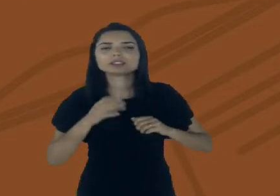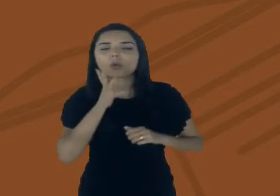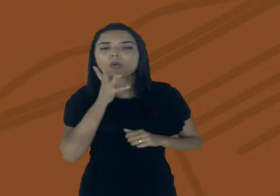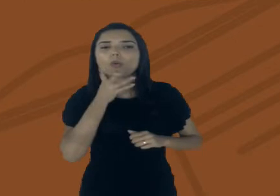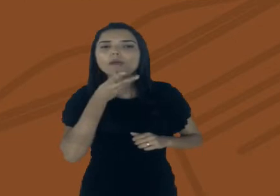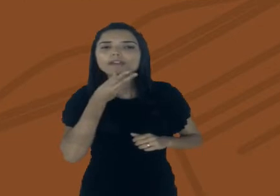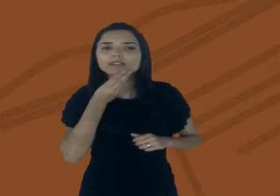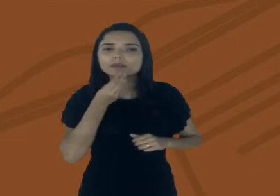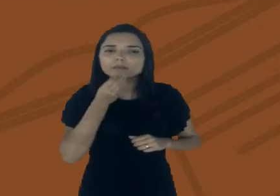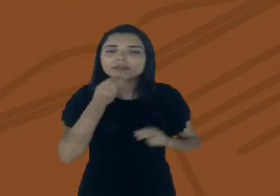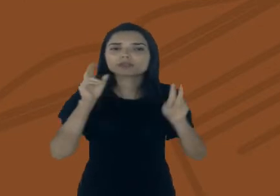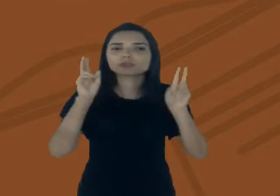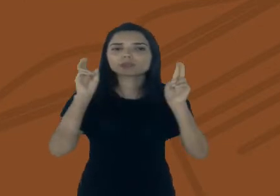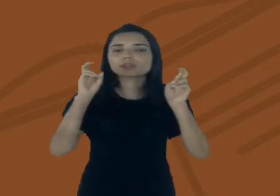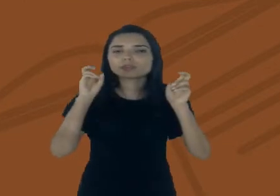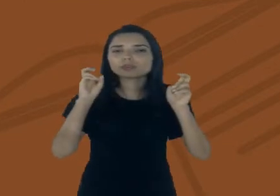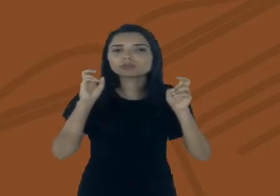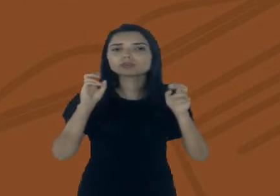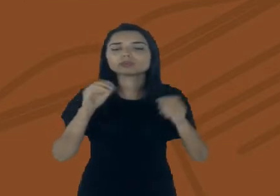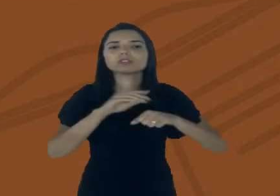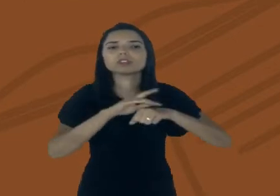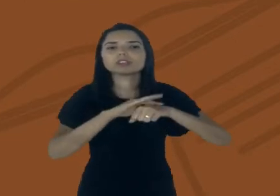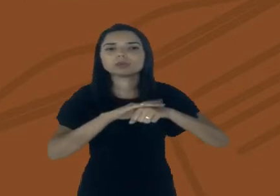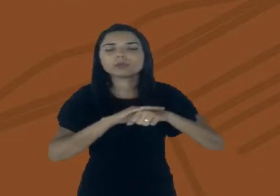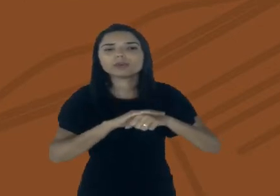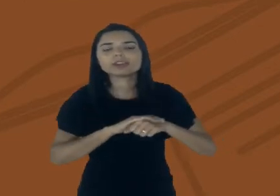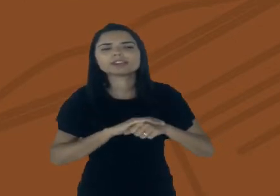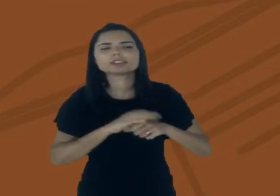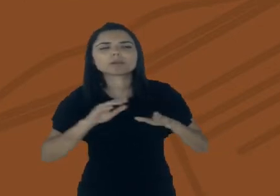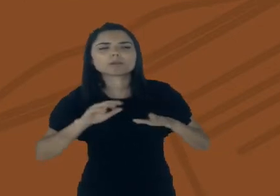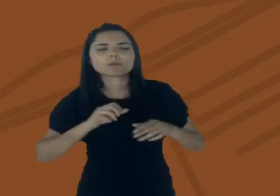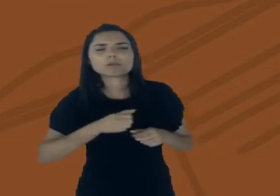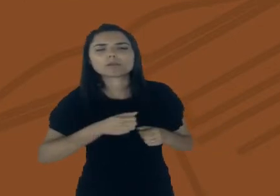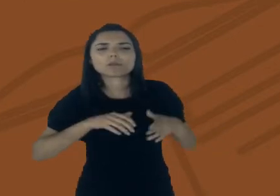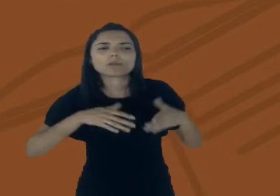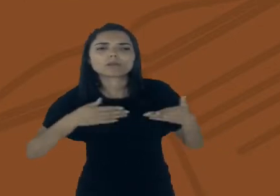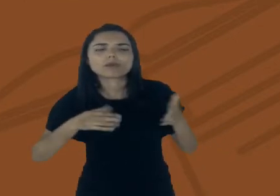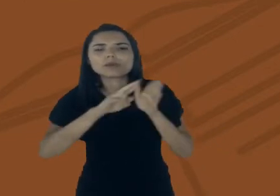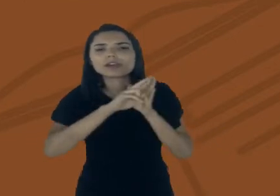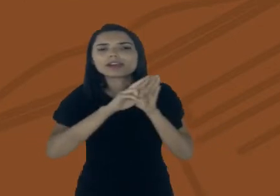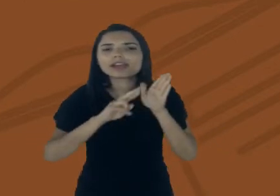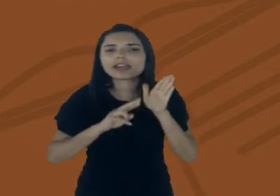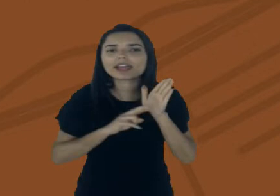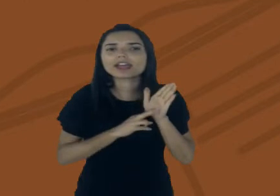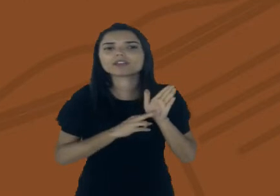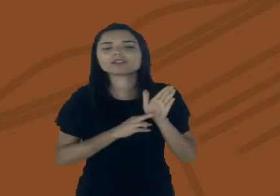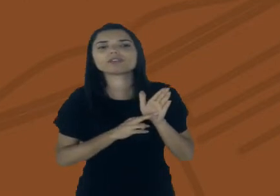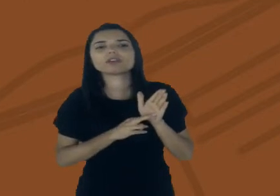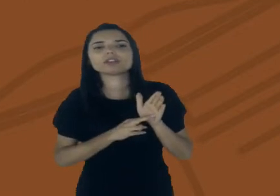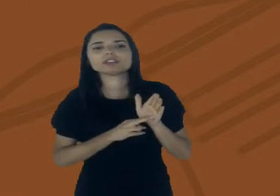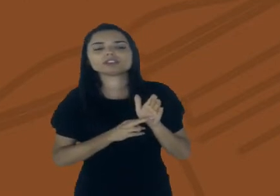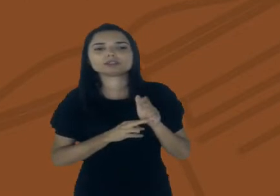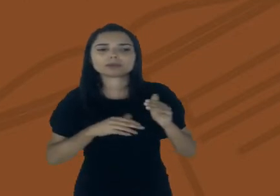seguir as regrinhas para que a gente saiba como conviver com a doença, ok?